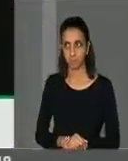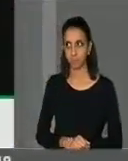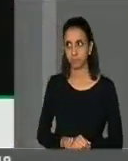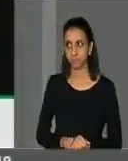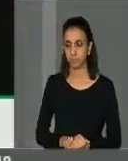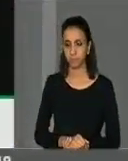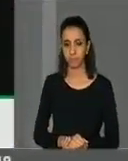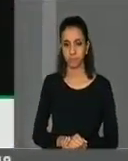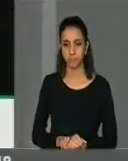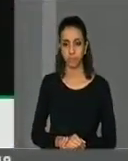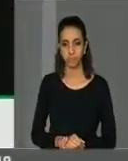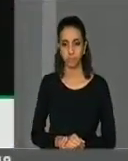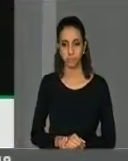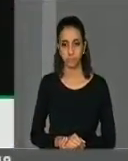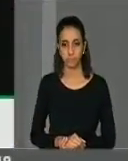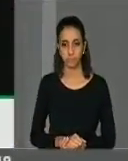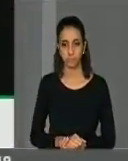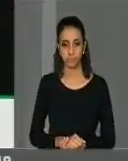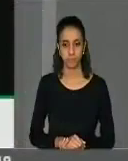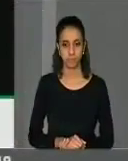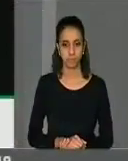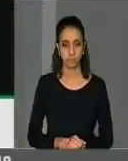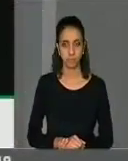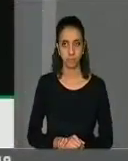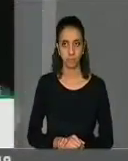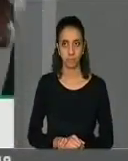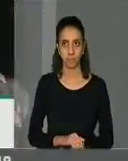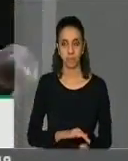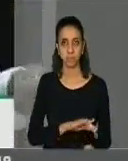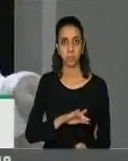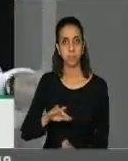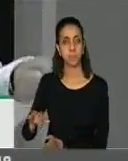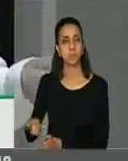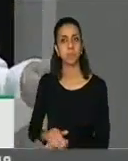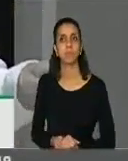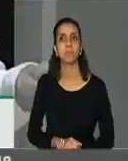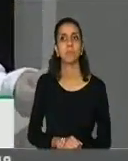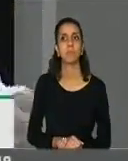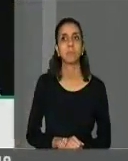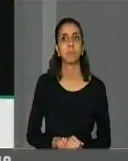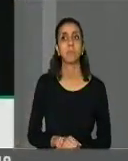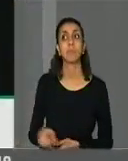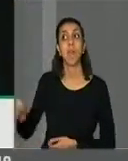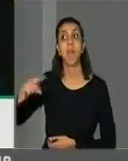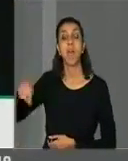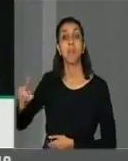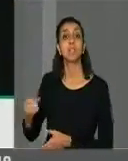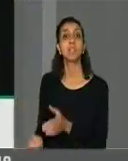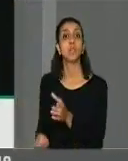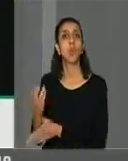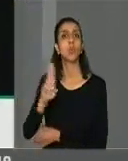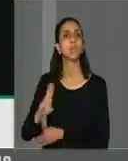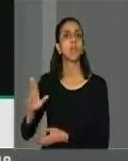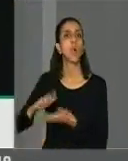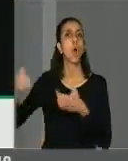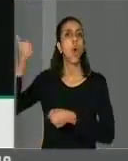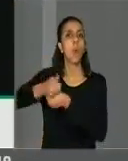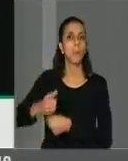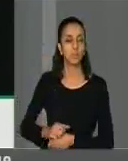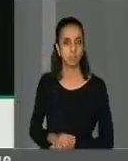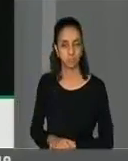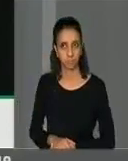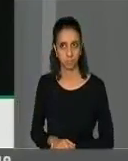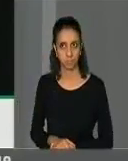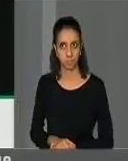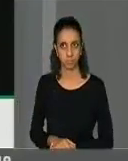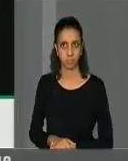Vítima diante de um fato, deputada Erundina, criado por eles através de um golpe.